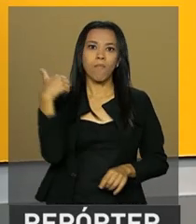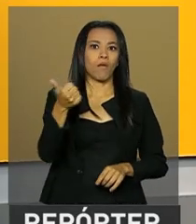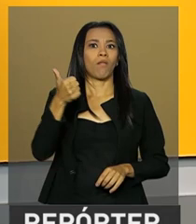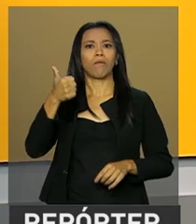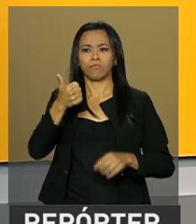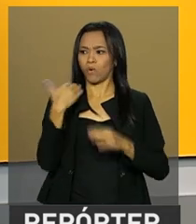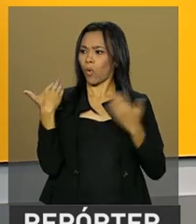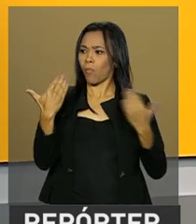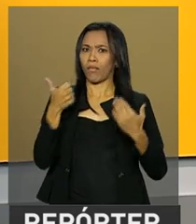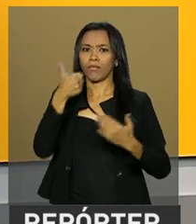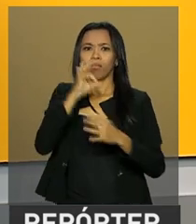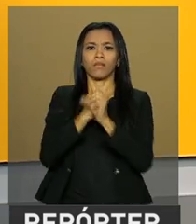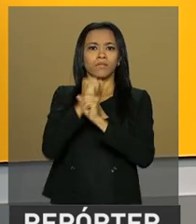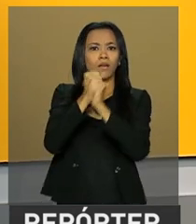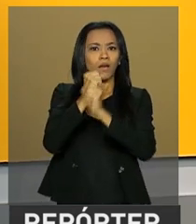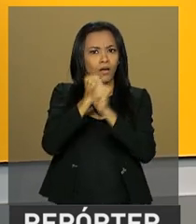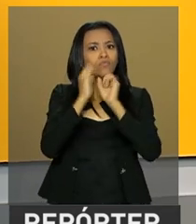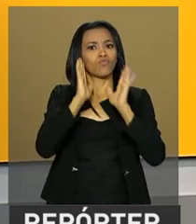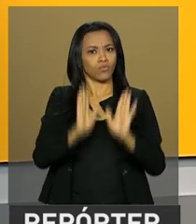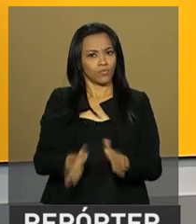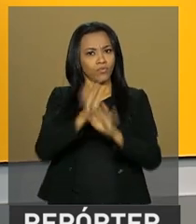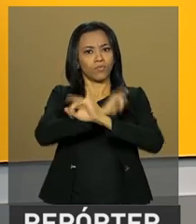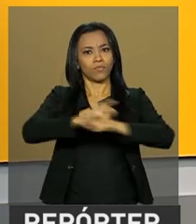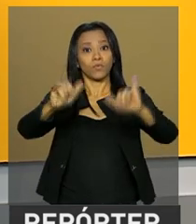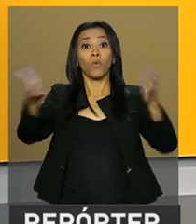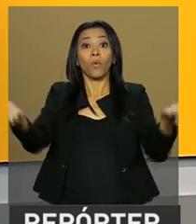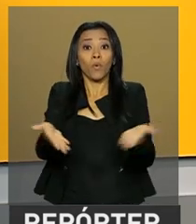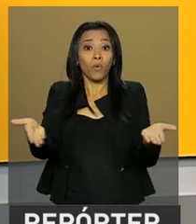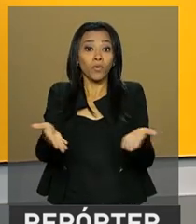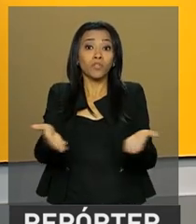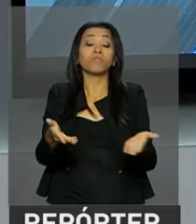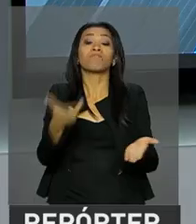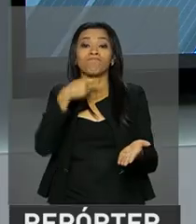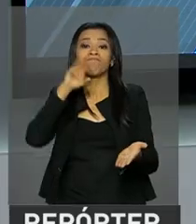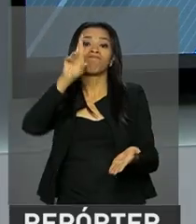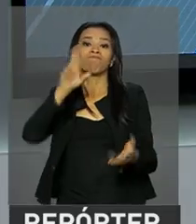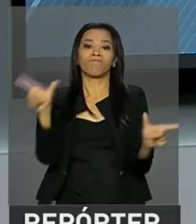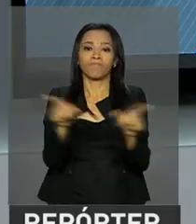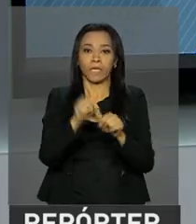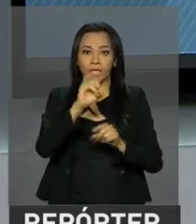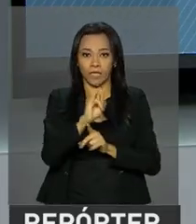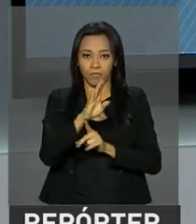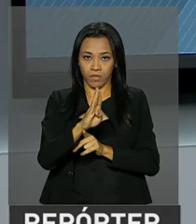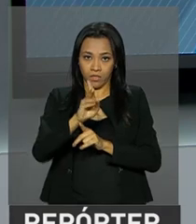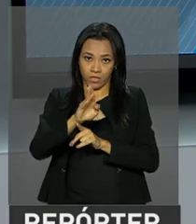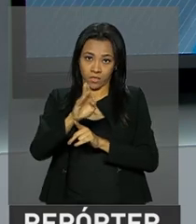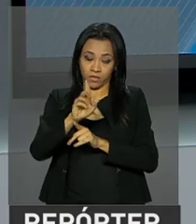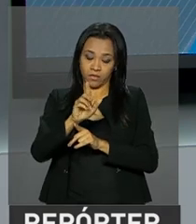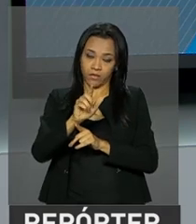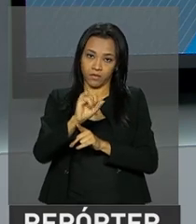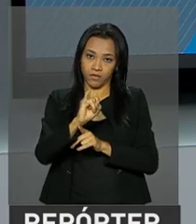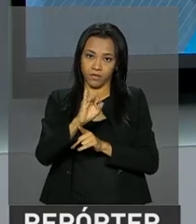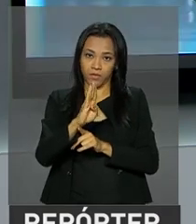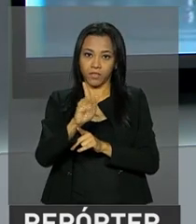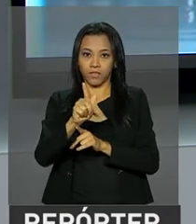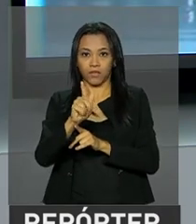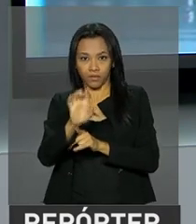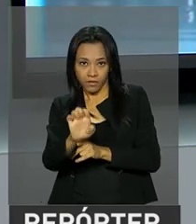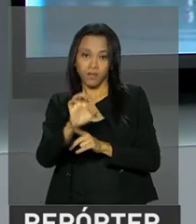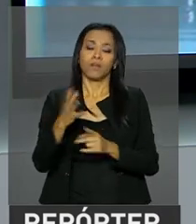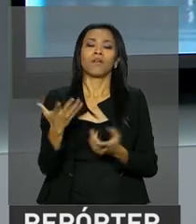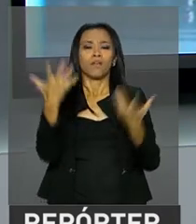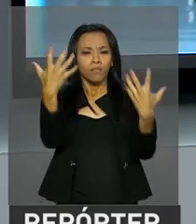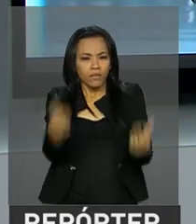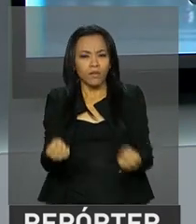10 anos os números foram divulgados hoje pelo IBGE Vamos então conversar com o repórter João Pedro Neto que